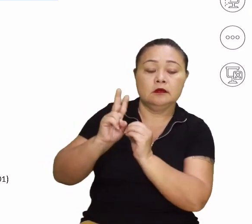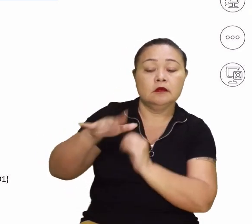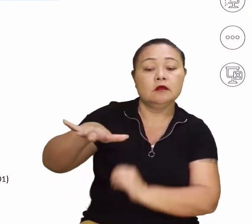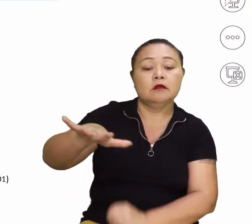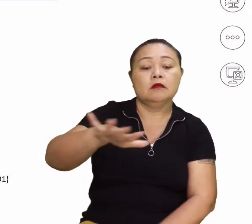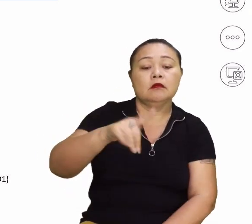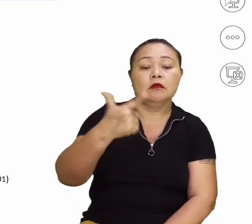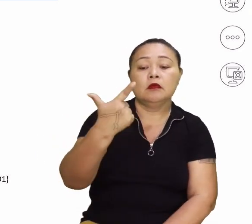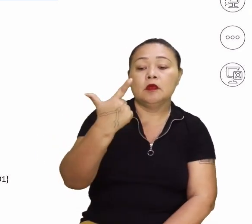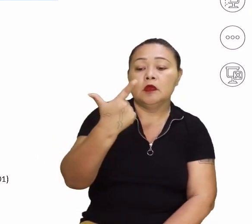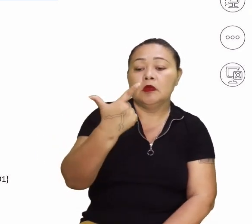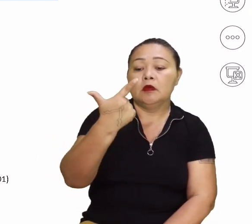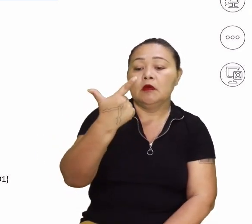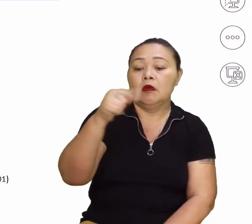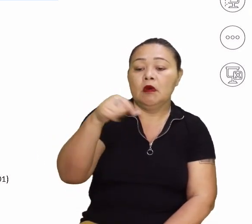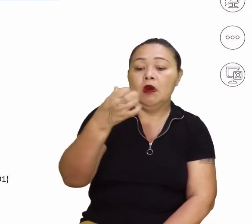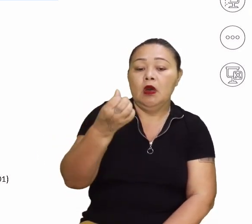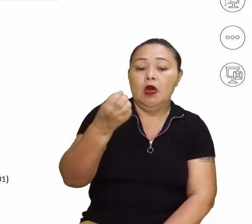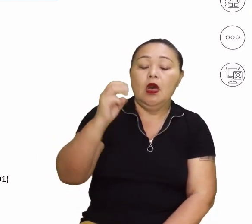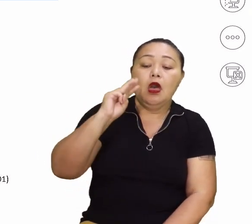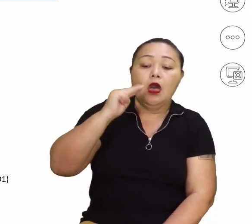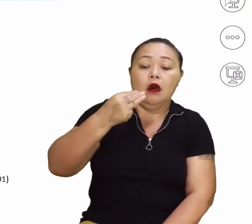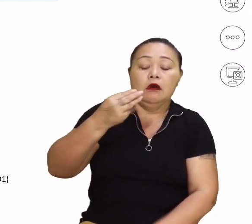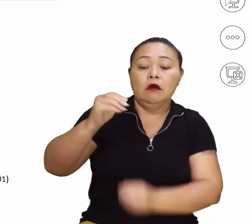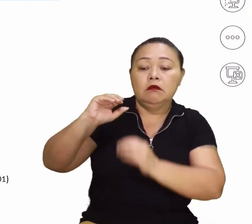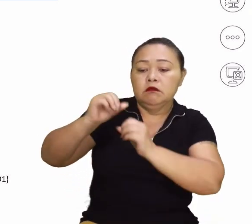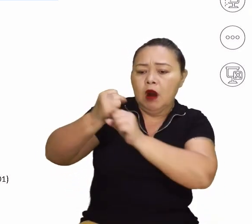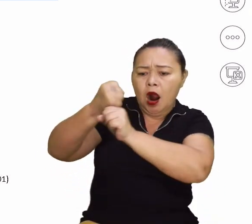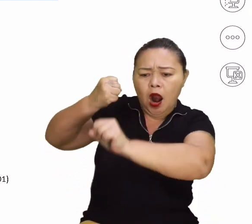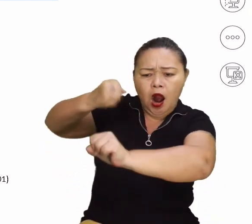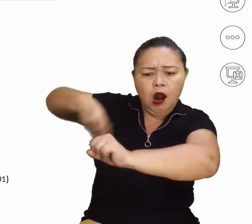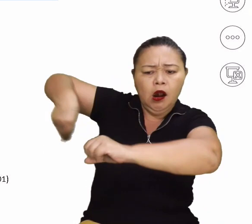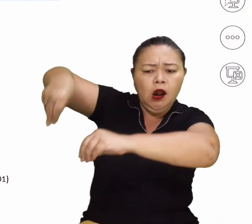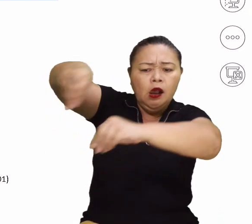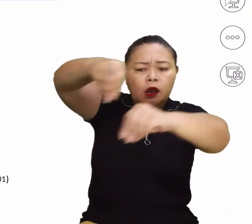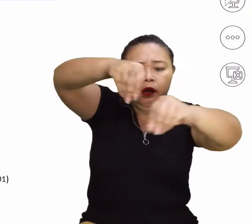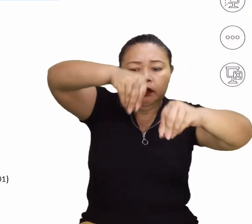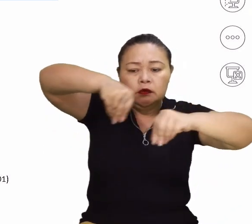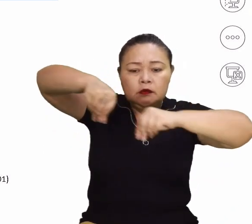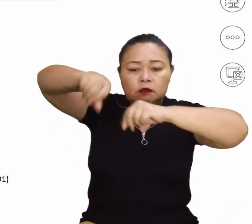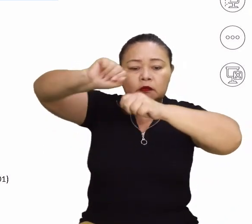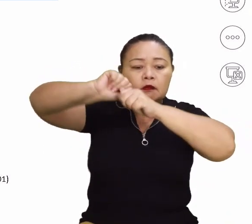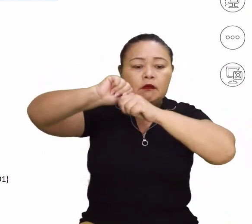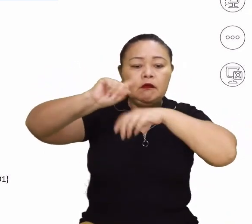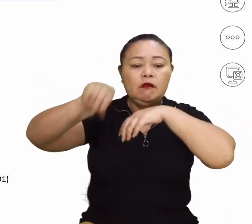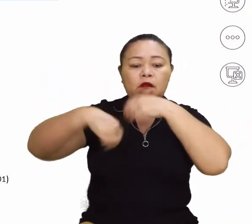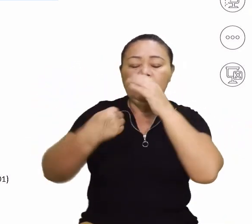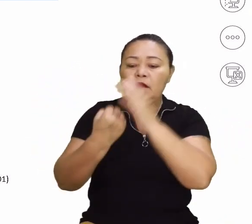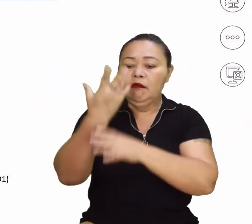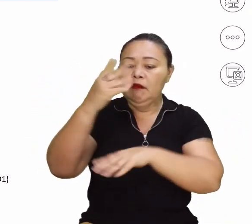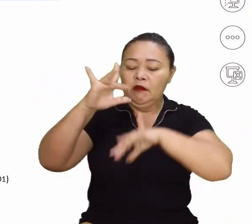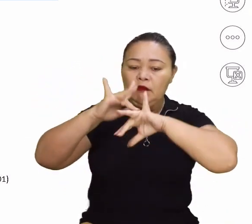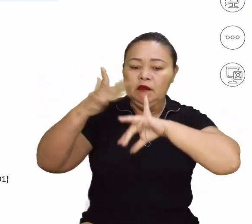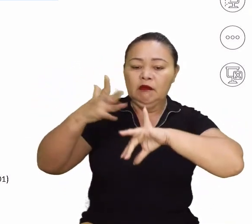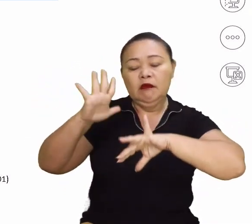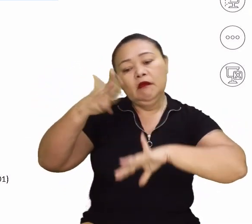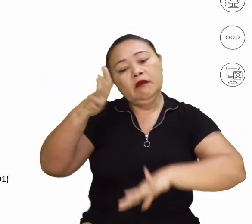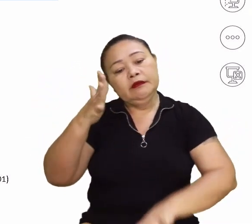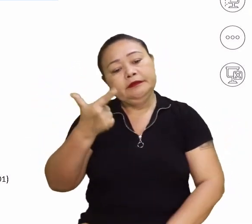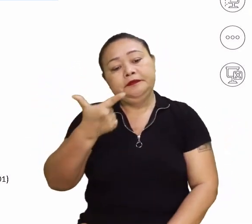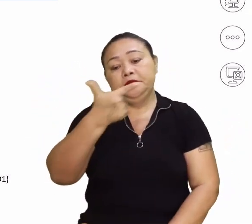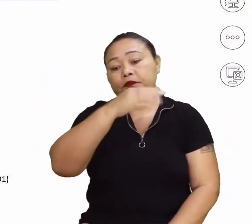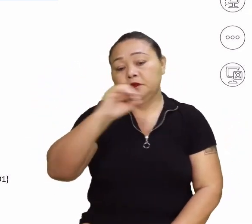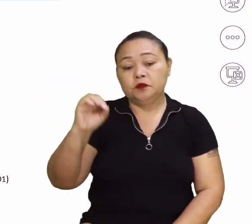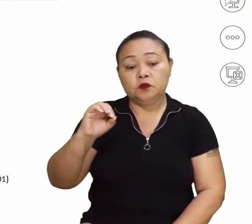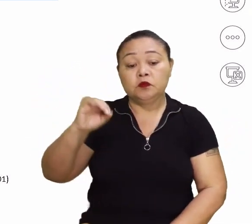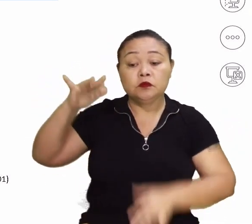área de 2,6 milhões de hectares. Com a descoberta de diamantes, em meados dos anos